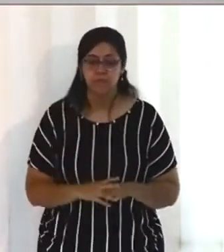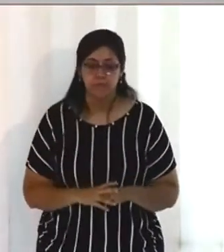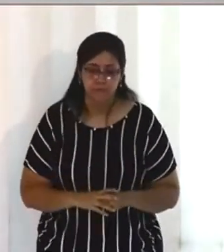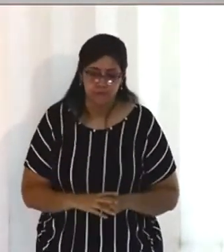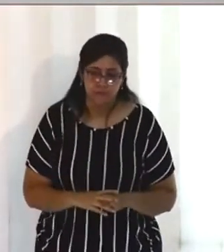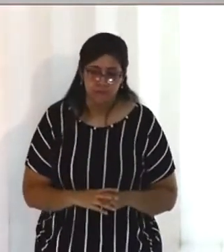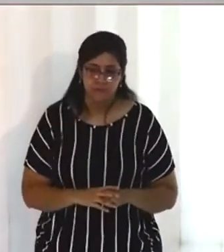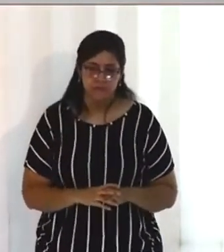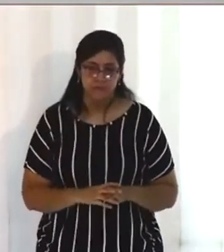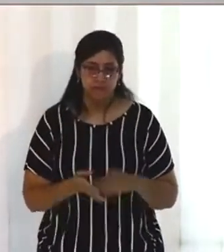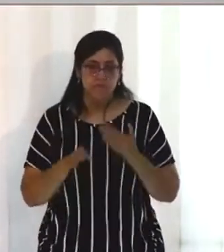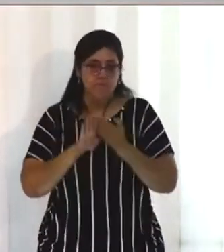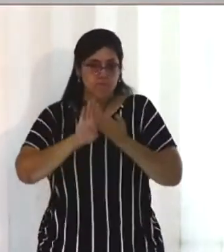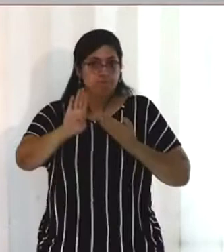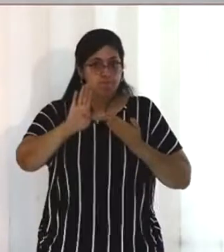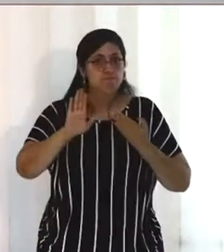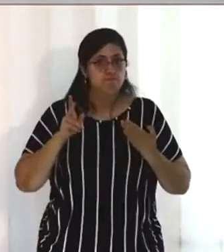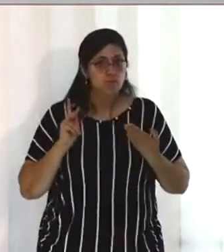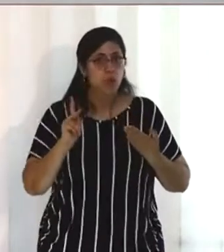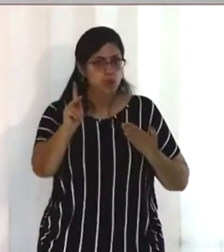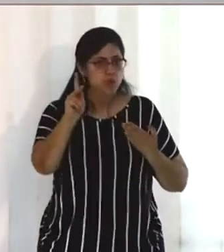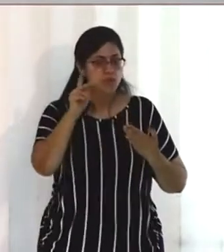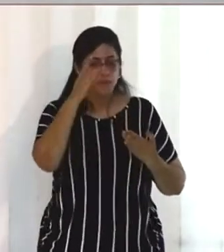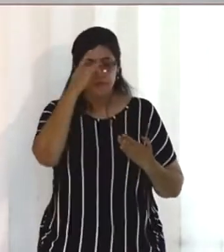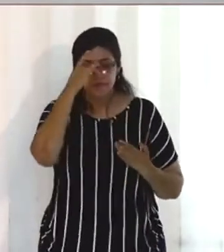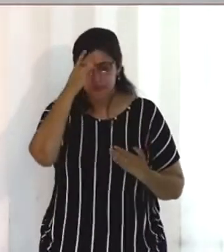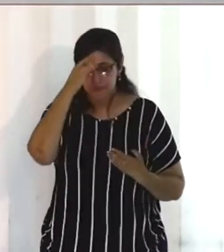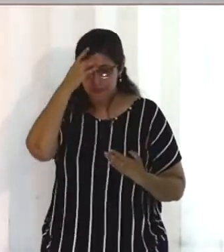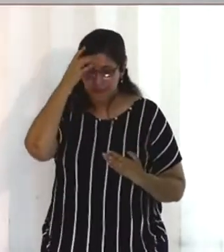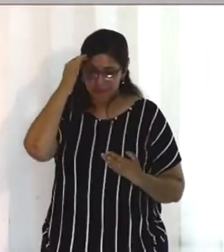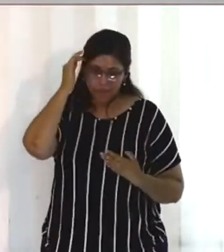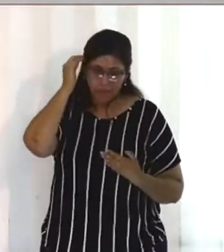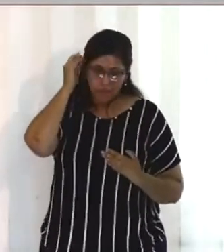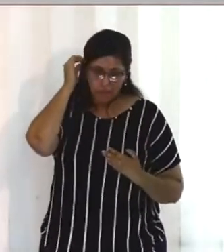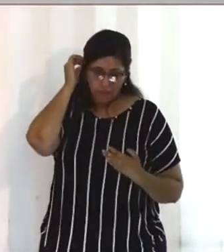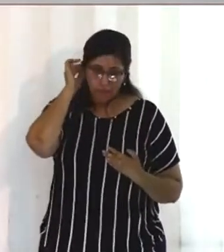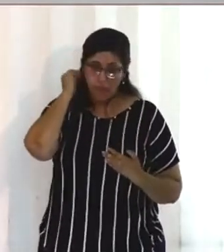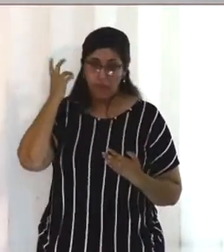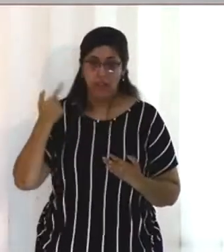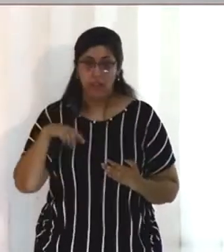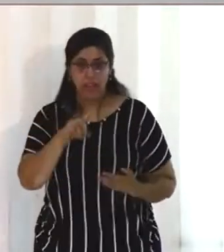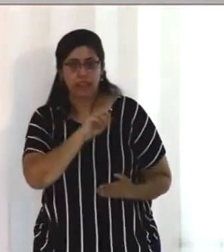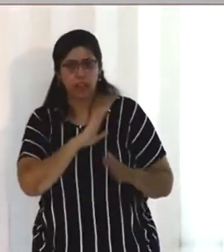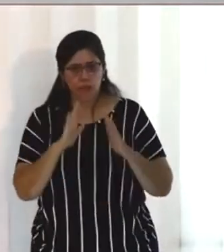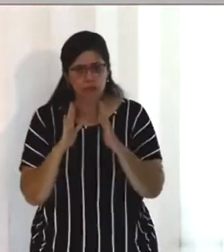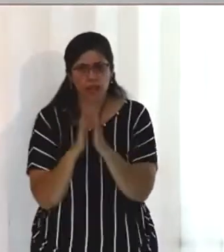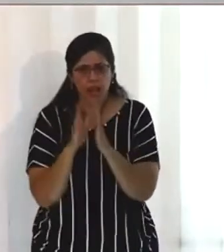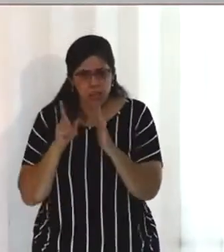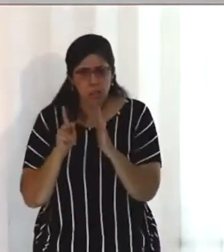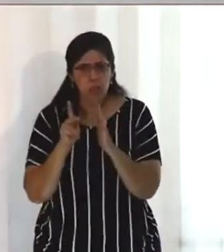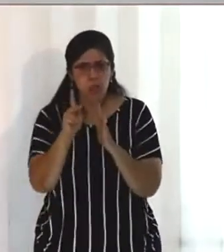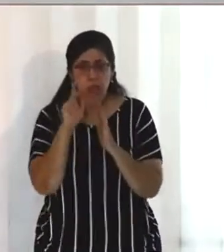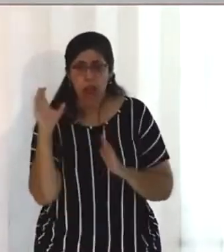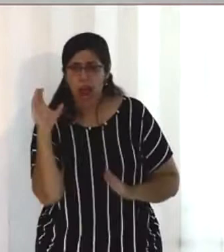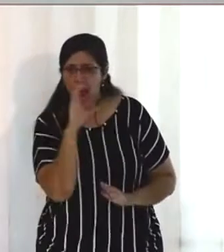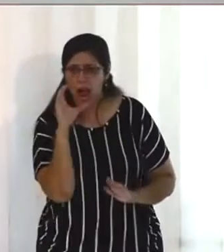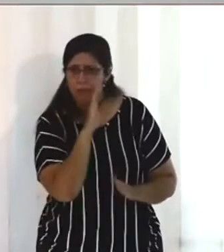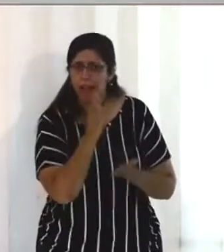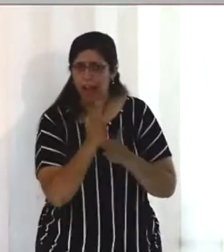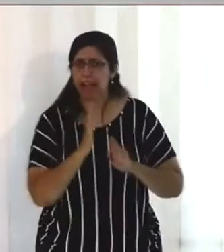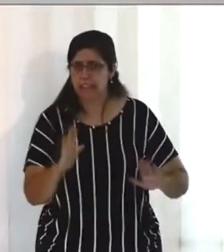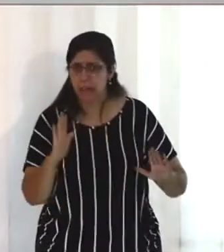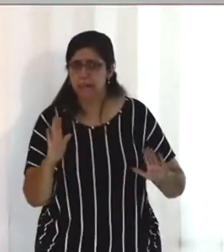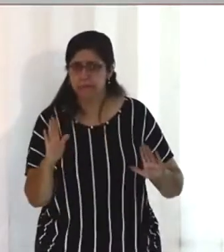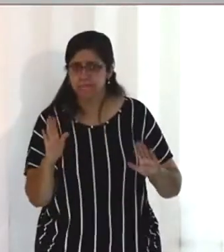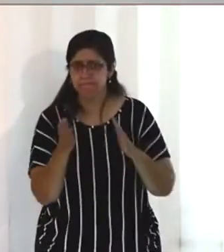distanciamento e continuamos em oração para que esse tempo seja abreviado, para que mais rápido possível, dentro